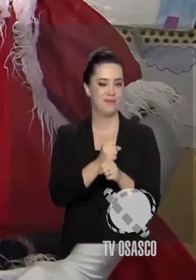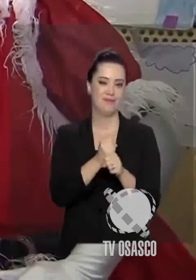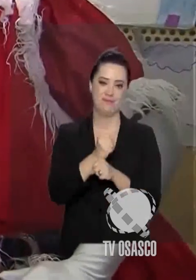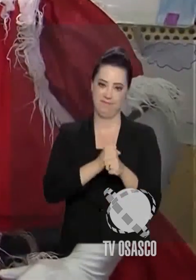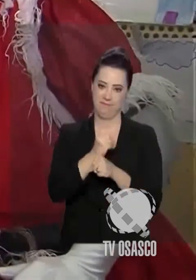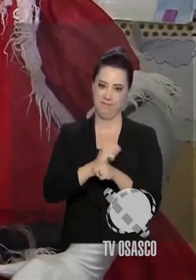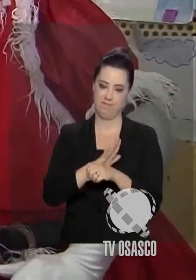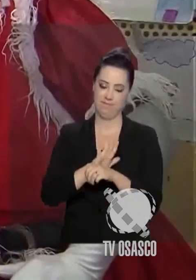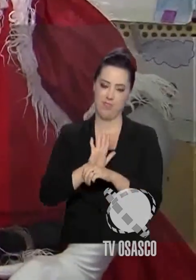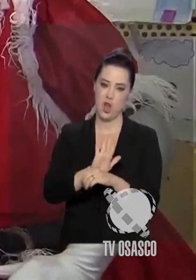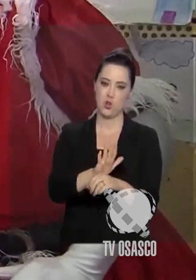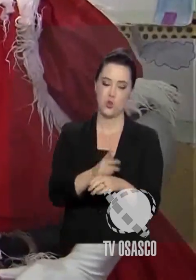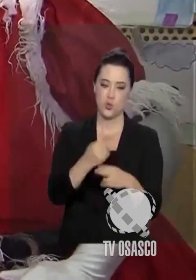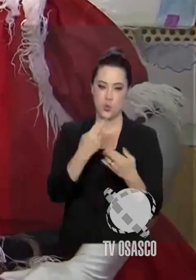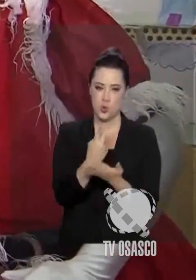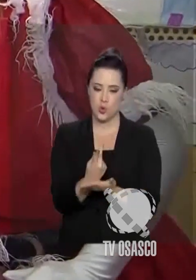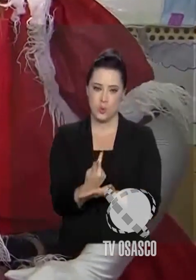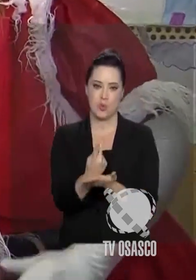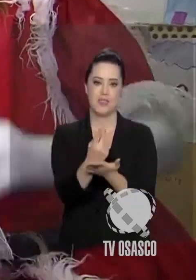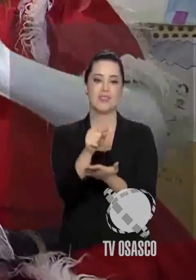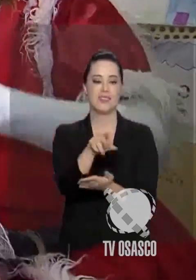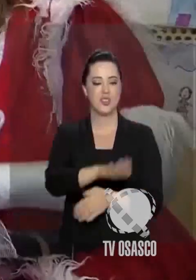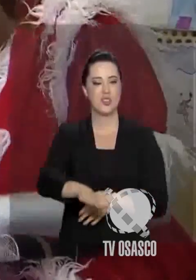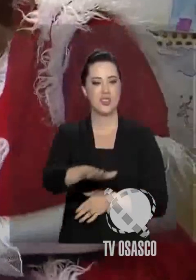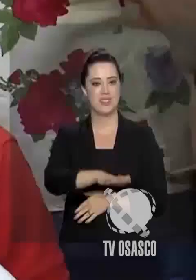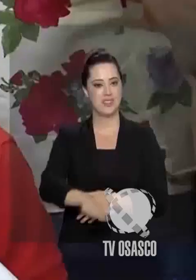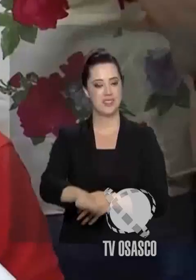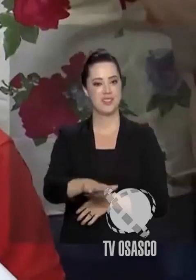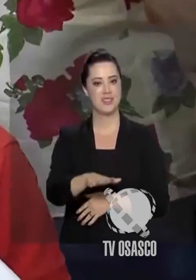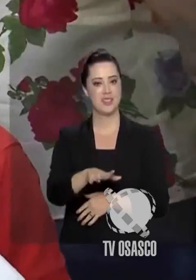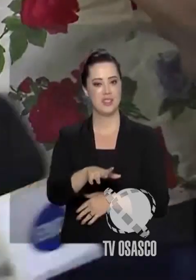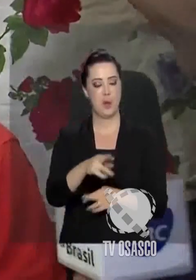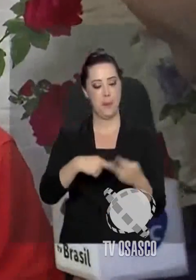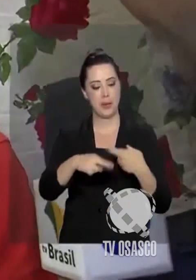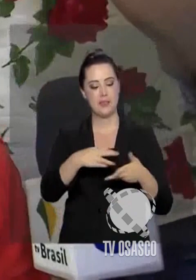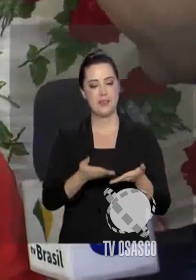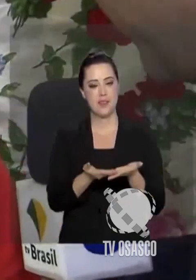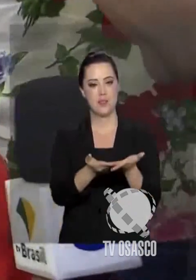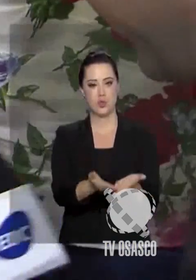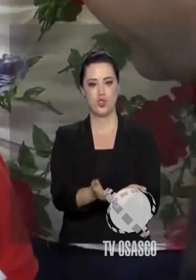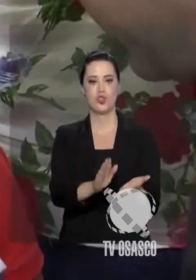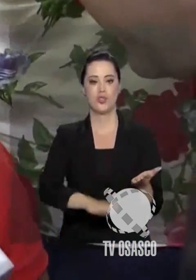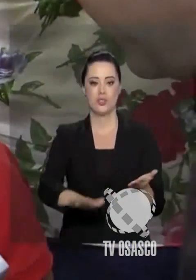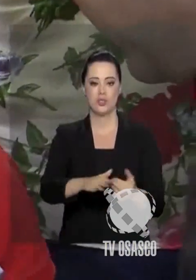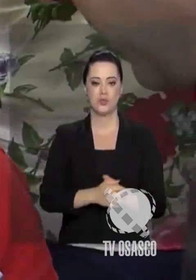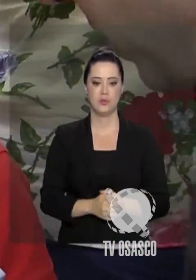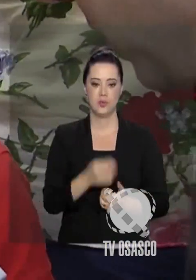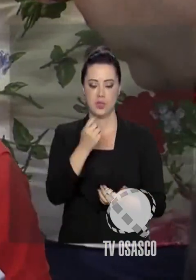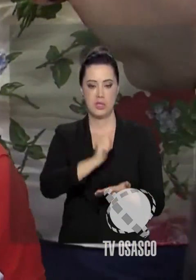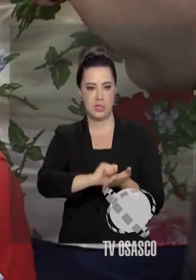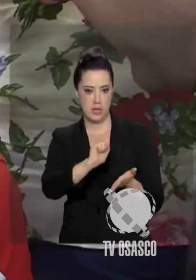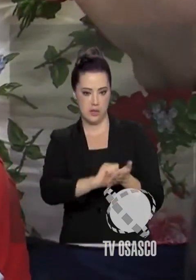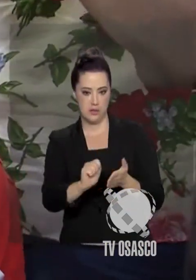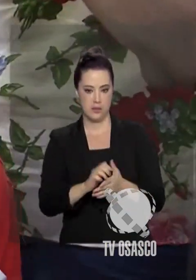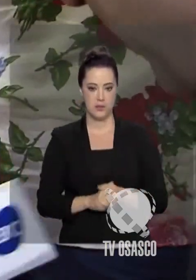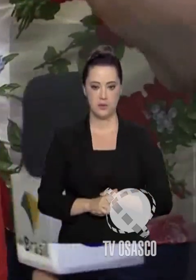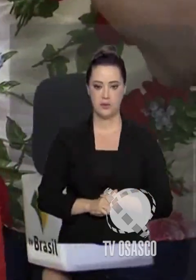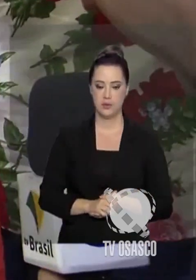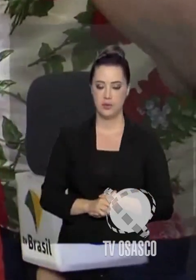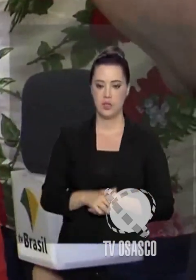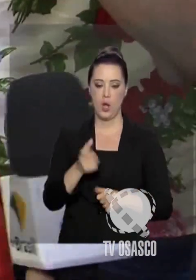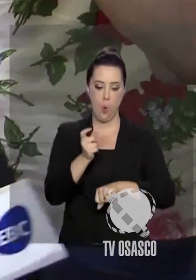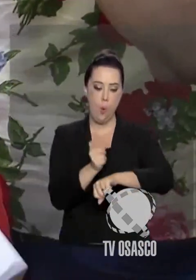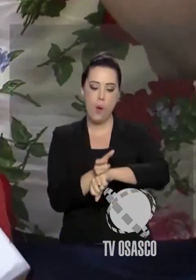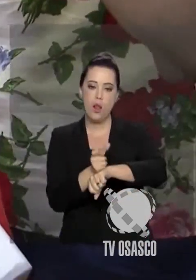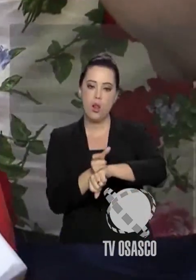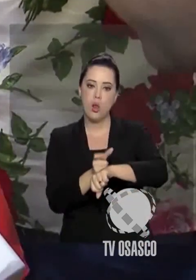a presentear crianças de famílias carentes e mais vulneráveis. Lucas escreveu uma cartinha. Um relógio do BEM10. É